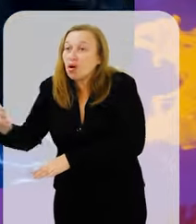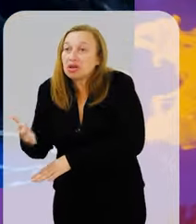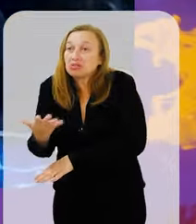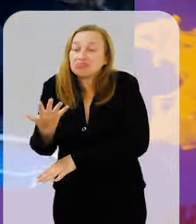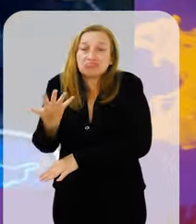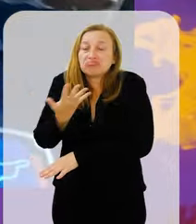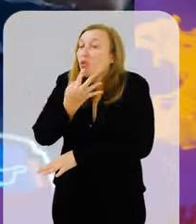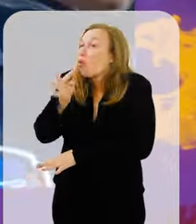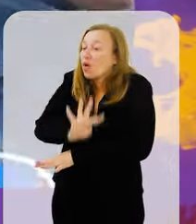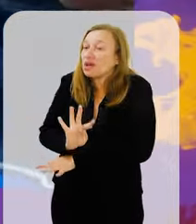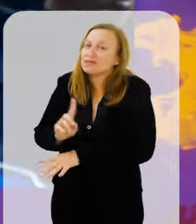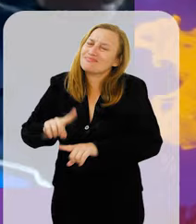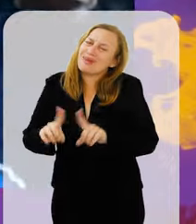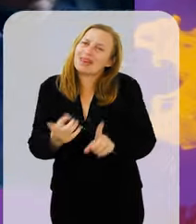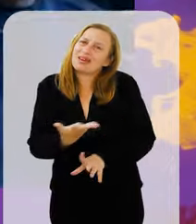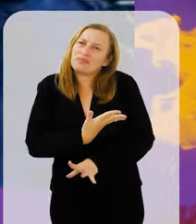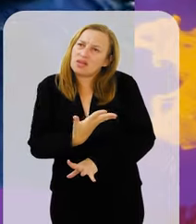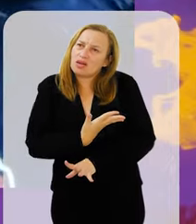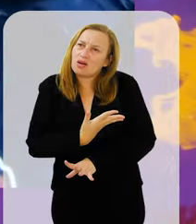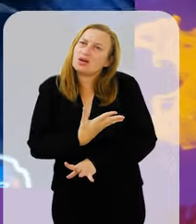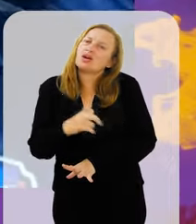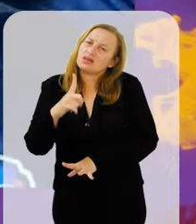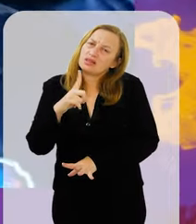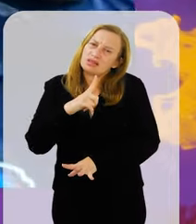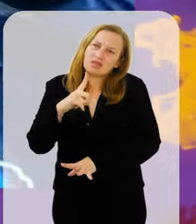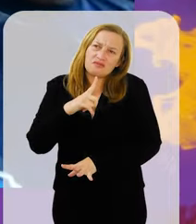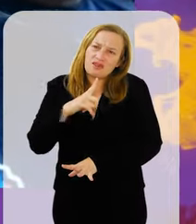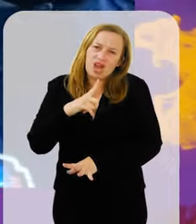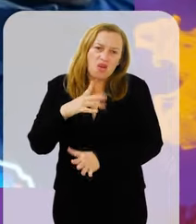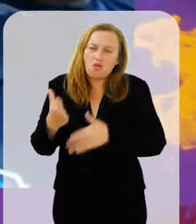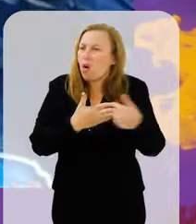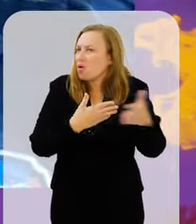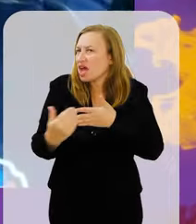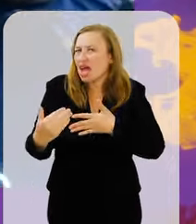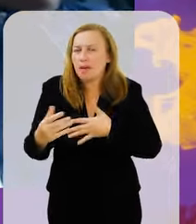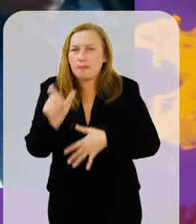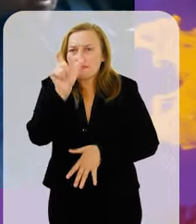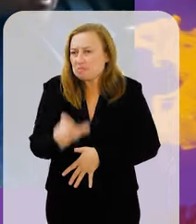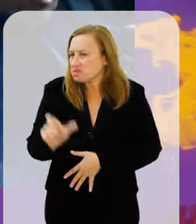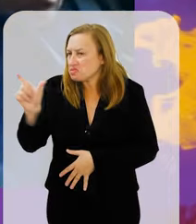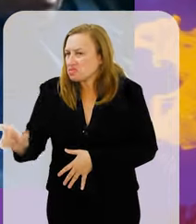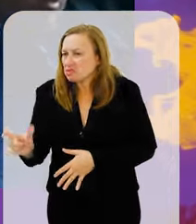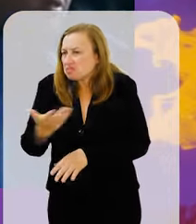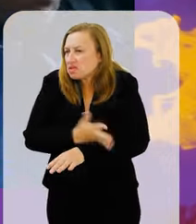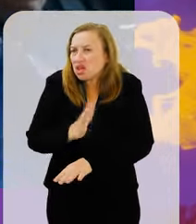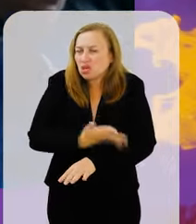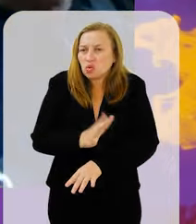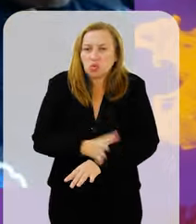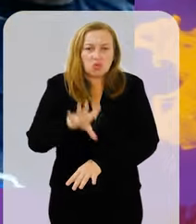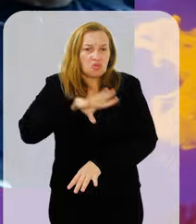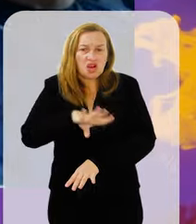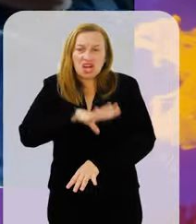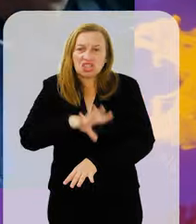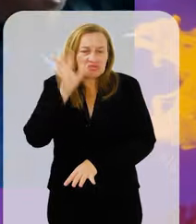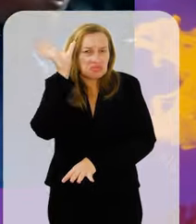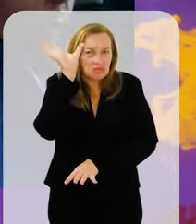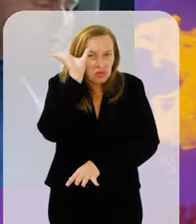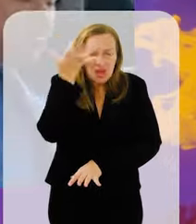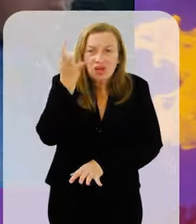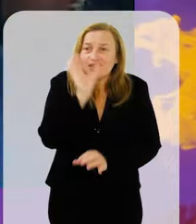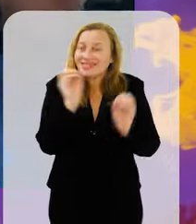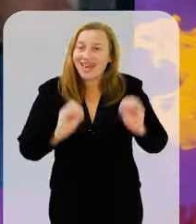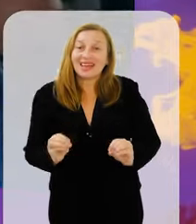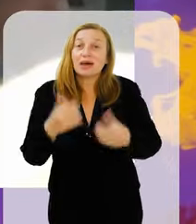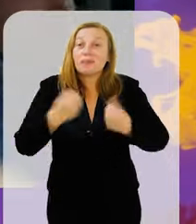lá. Amigão, com todo respeito, se botar o Guardiola no Vasco não vai resolver, se botar o Mourinho no Vasco não vai resolver. Não tem jogador,